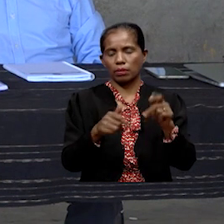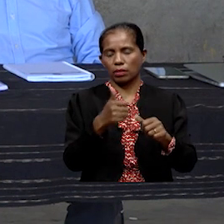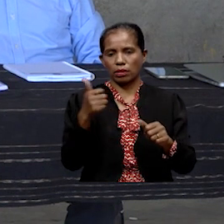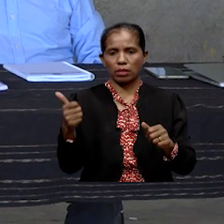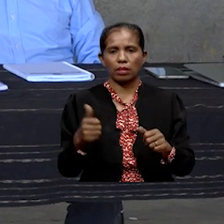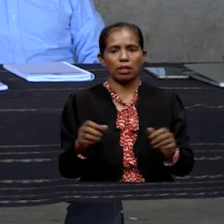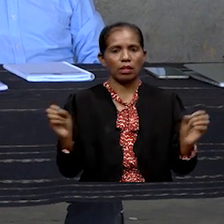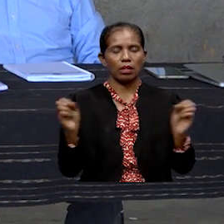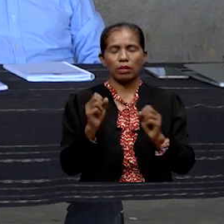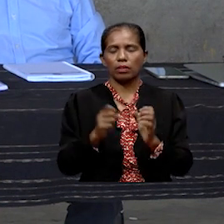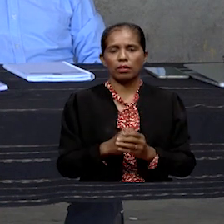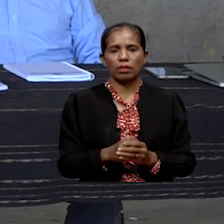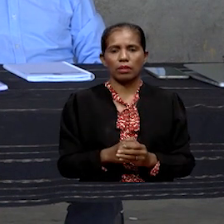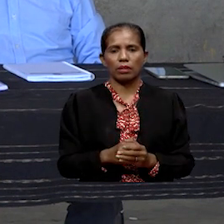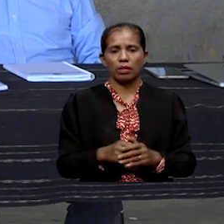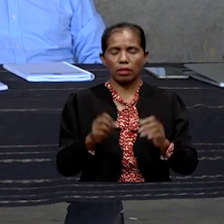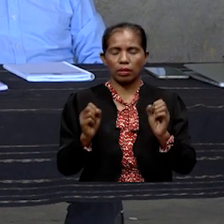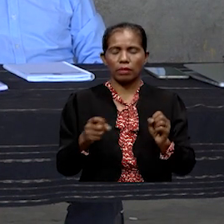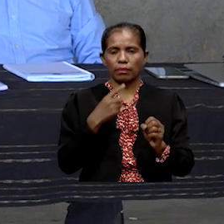os confrontação, lá onde os mobilização,